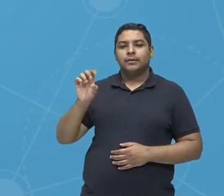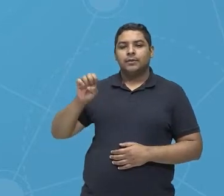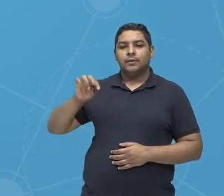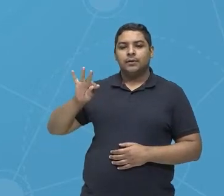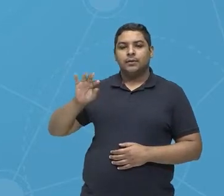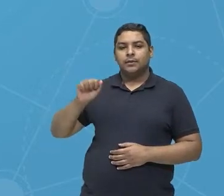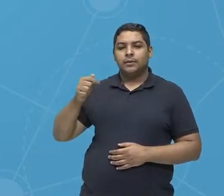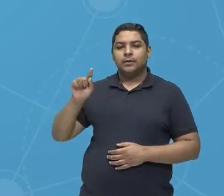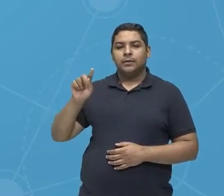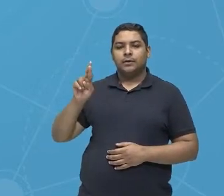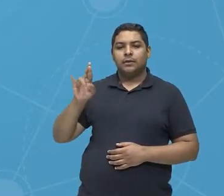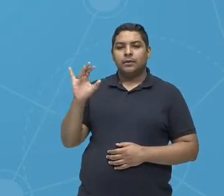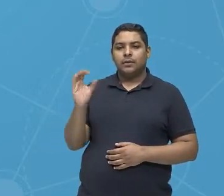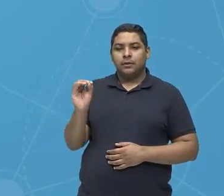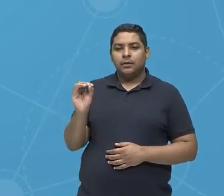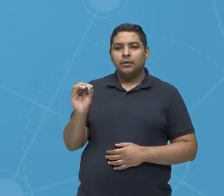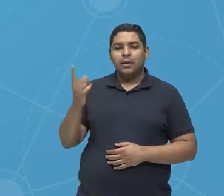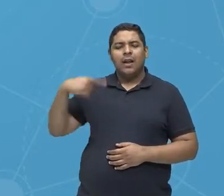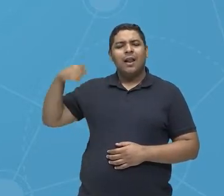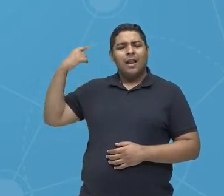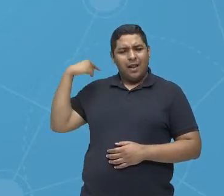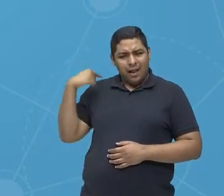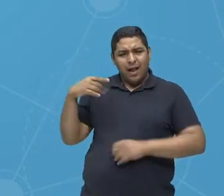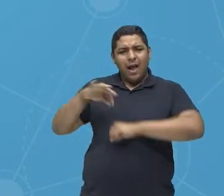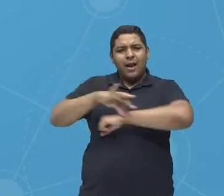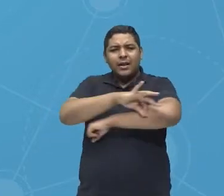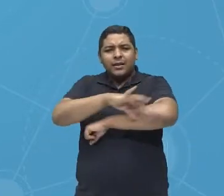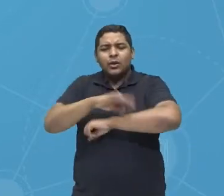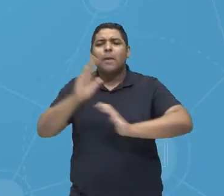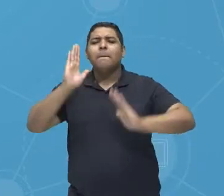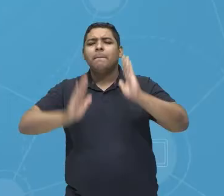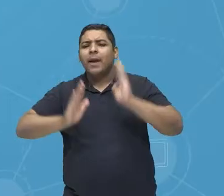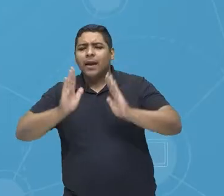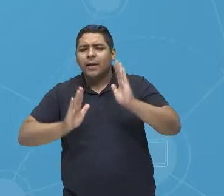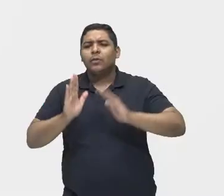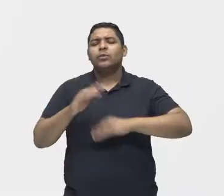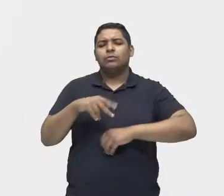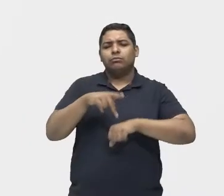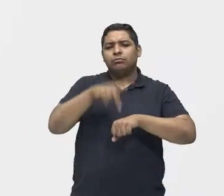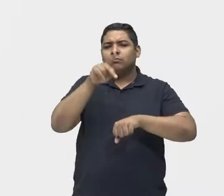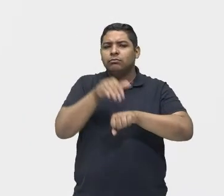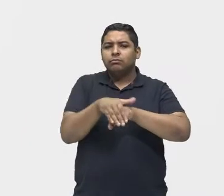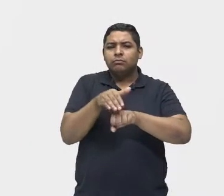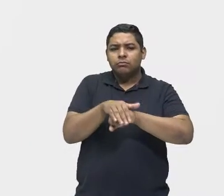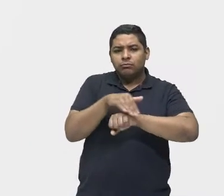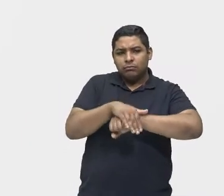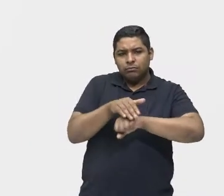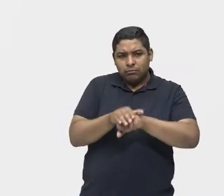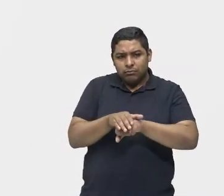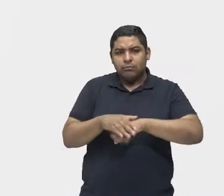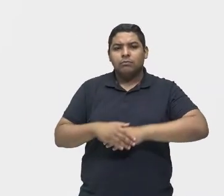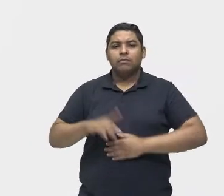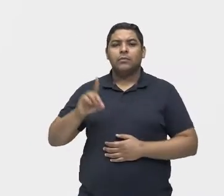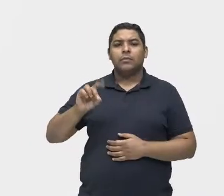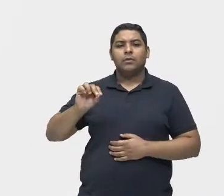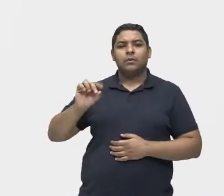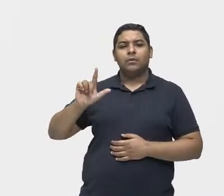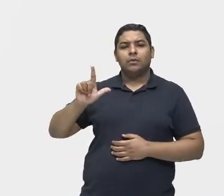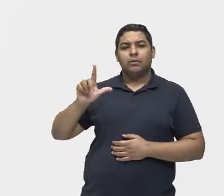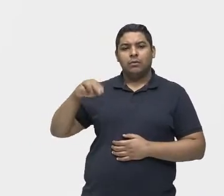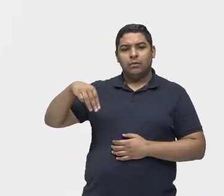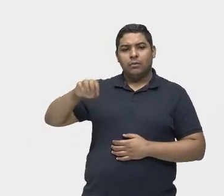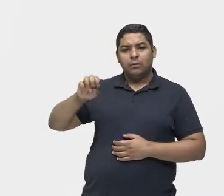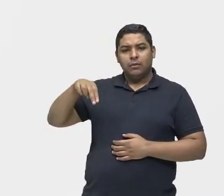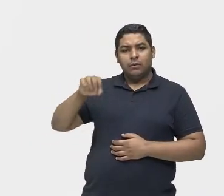o que nós temos sobre essa arquitetura desse período neolítico? Vamos ver? Nós temos a representação do domes, que eram